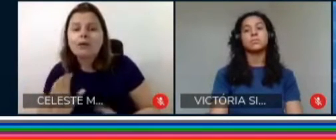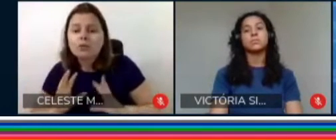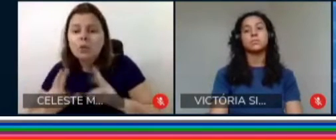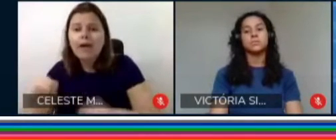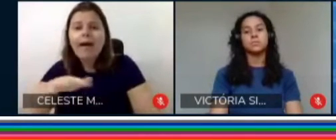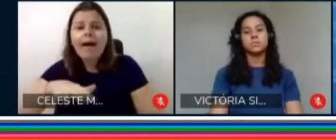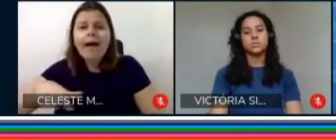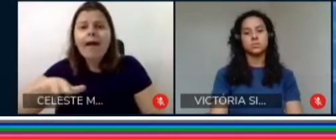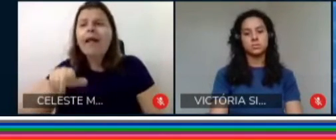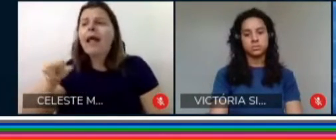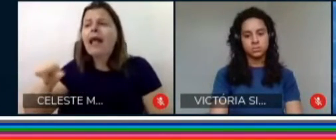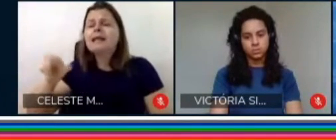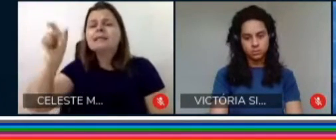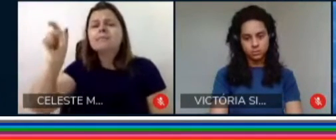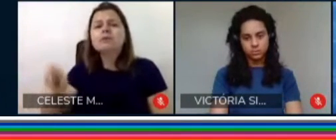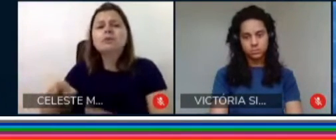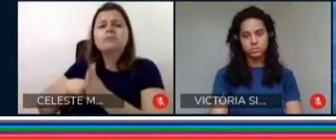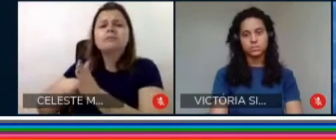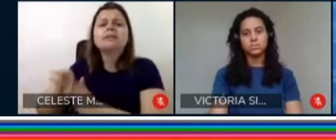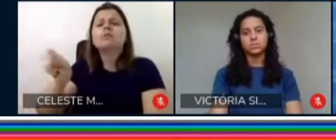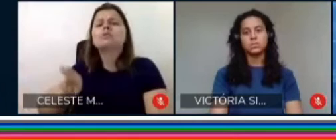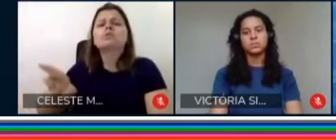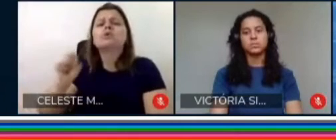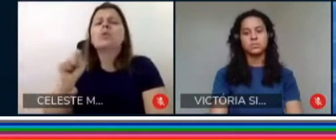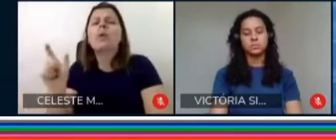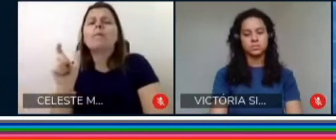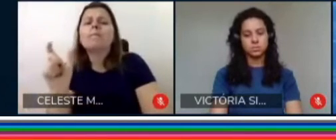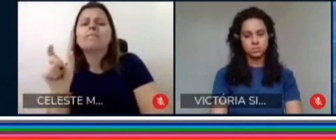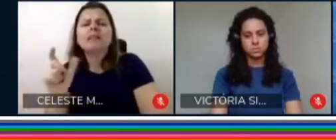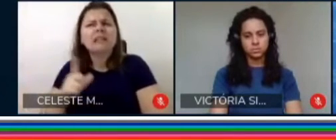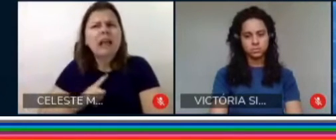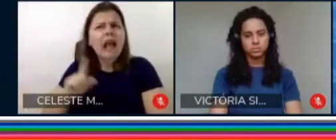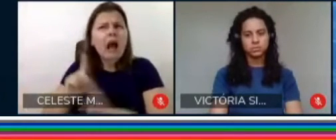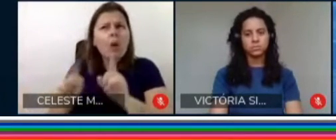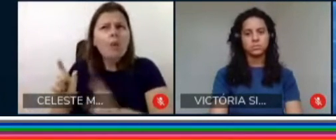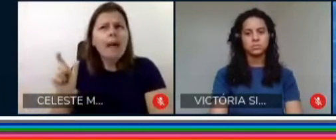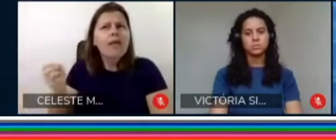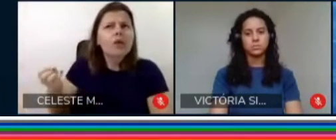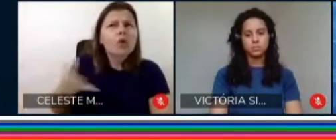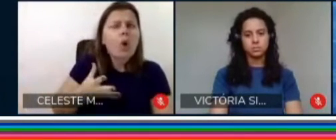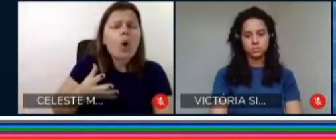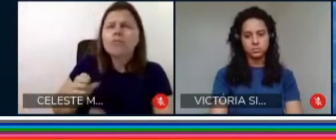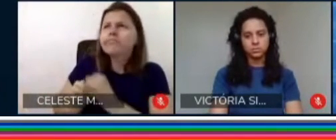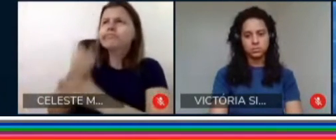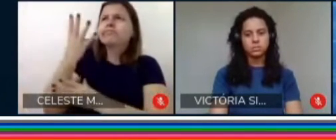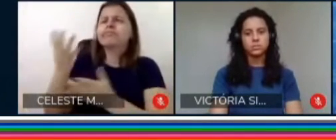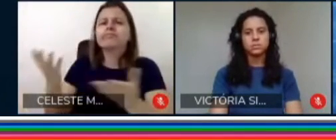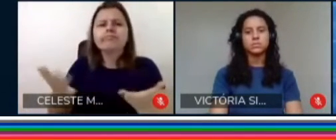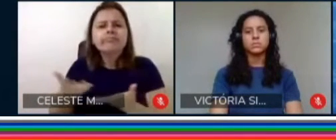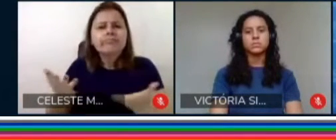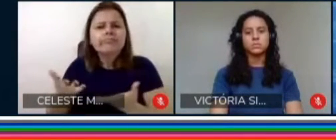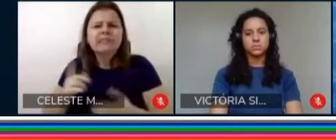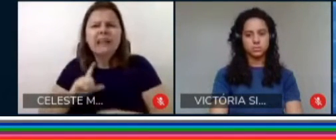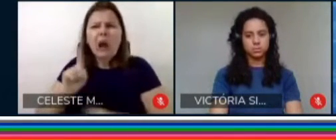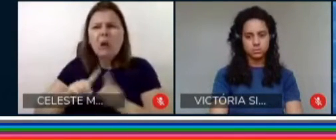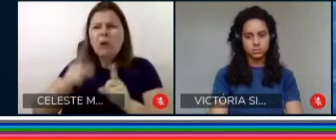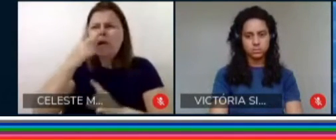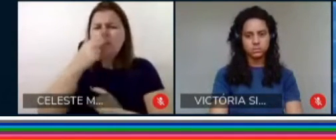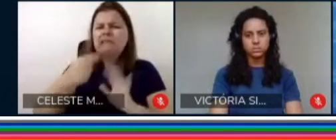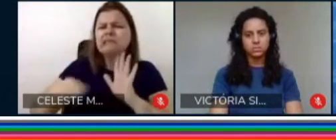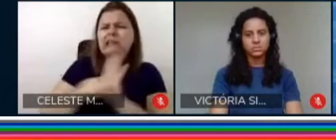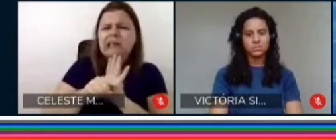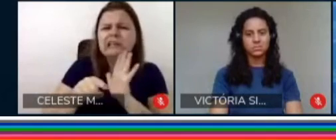que ele adota, né? Tem algum termo novo, tem algum termo emergente, tem algum termo abandonado, pejorativo, então conhecer